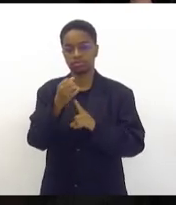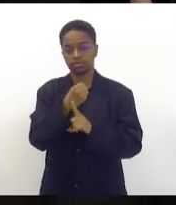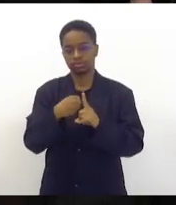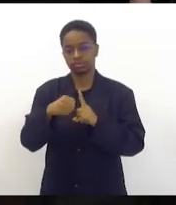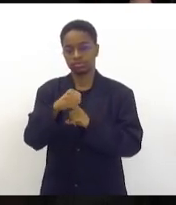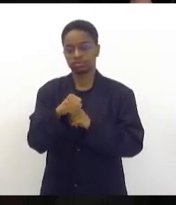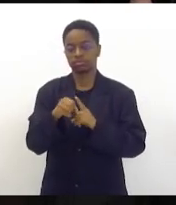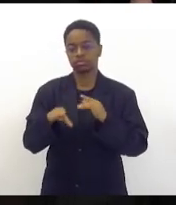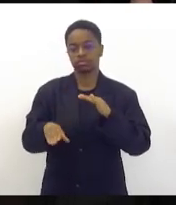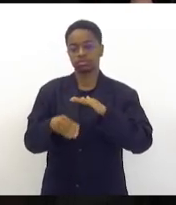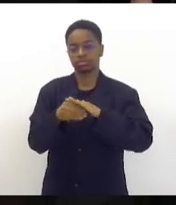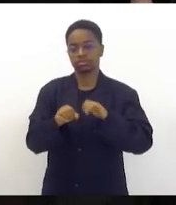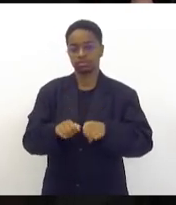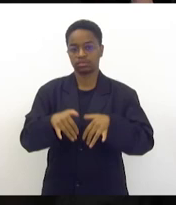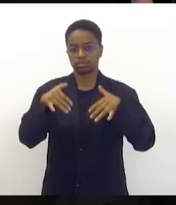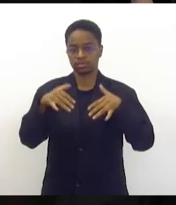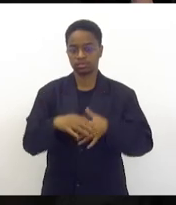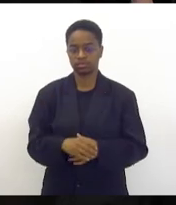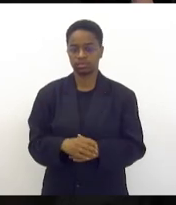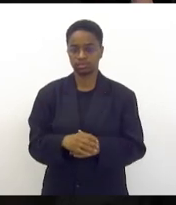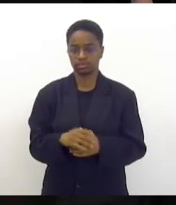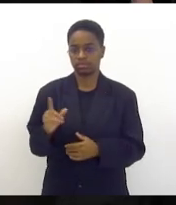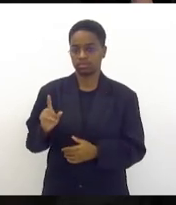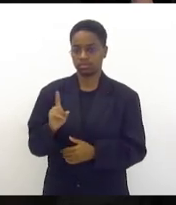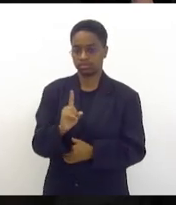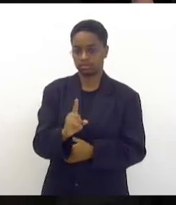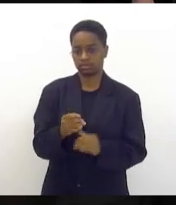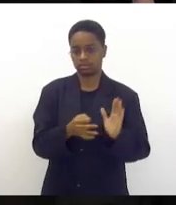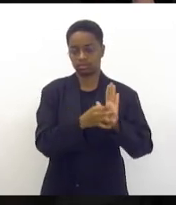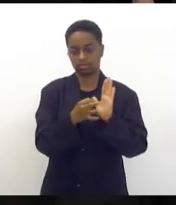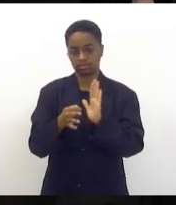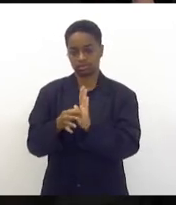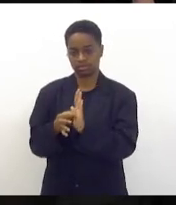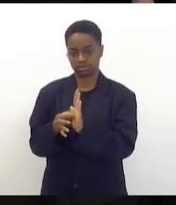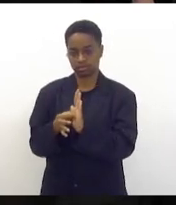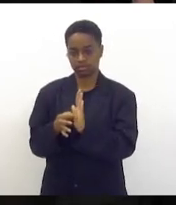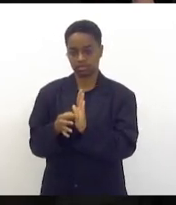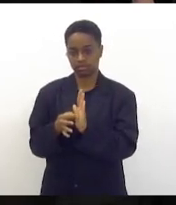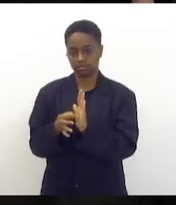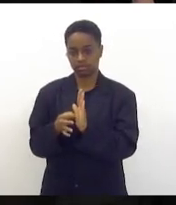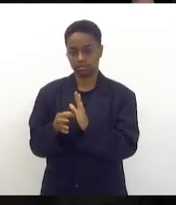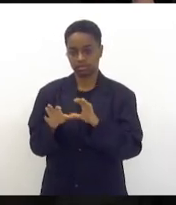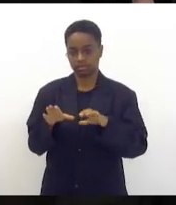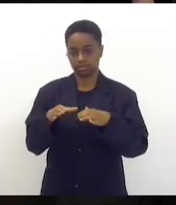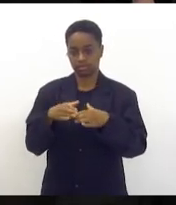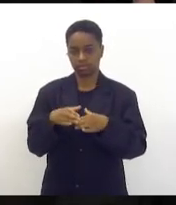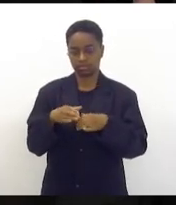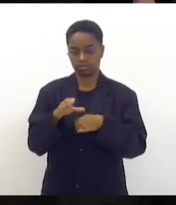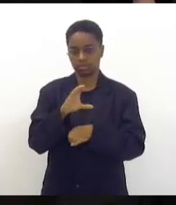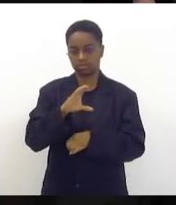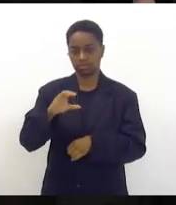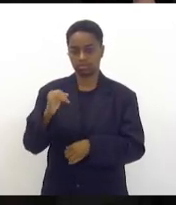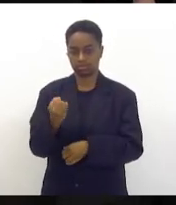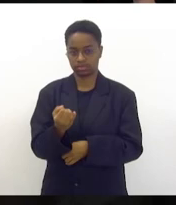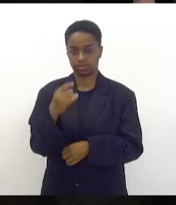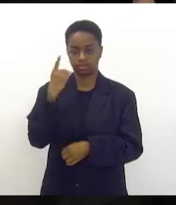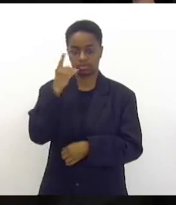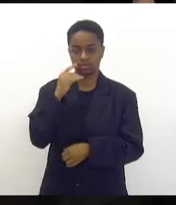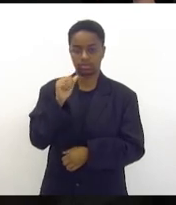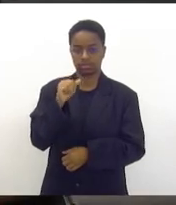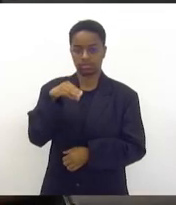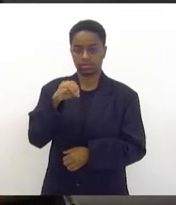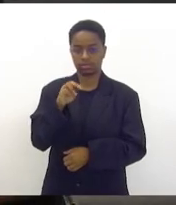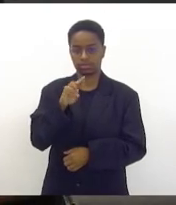a emenda de plenário. Para emitir parecer pela Comissão de Constituição e Justiça, deputado Rodrigo